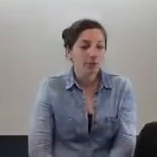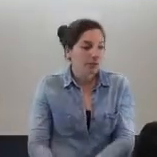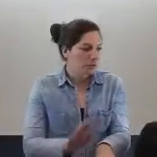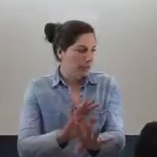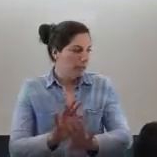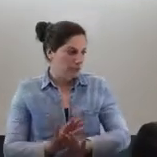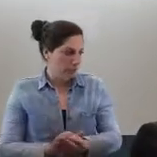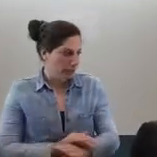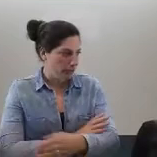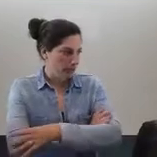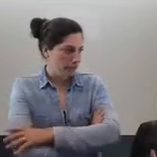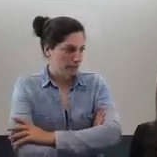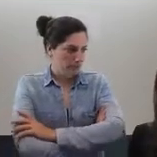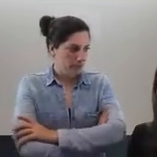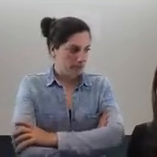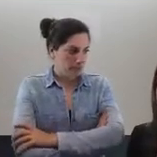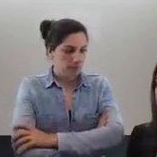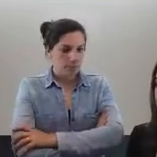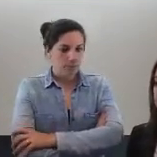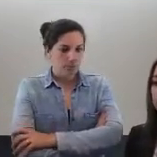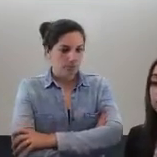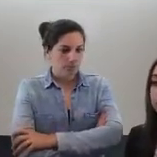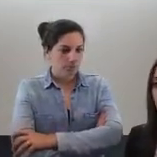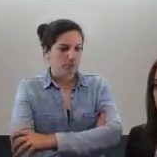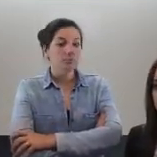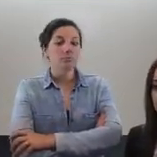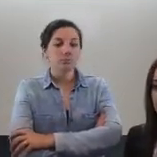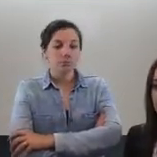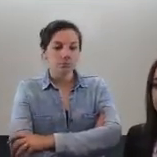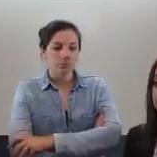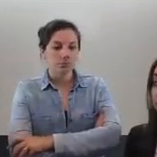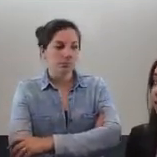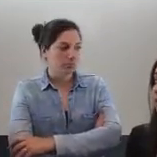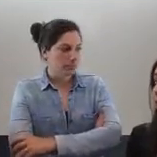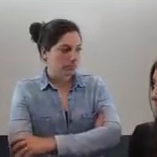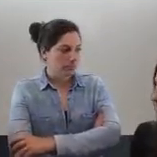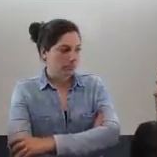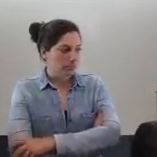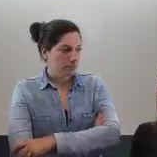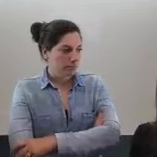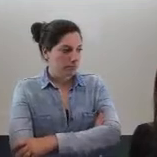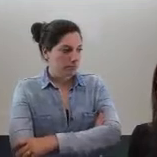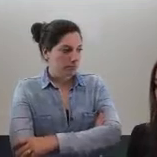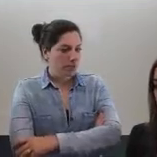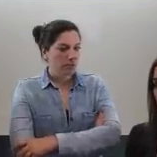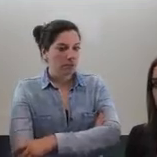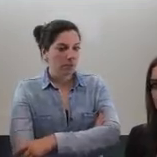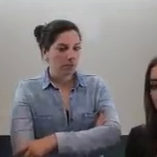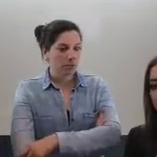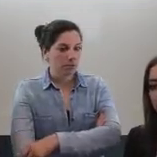tá. Não faz busca por assunto. Não. Nesse caso, não. Esse caso aqui é só os periódicos. Mas a gente tem as bases de dados que a gente